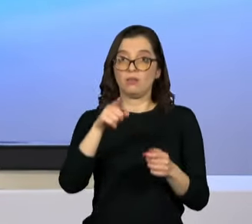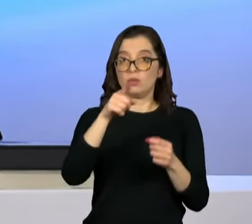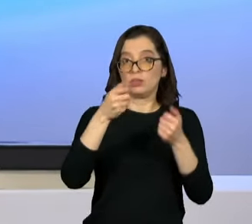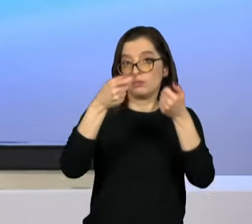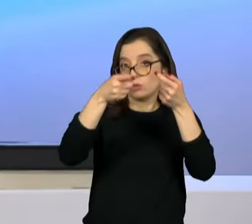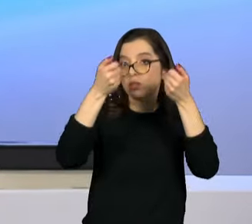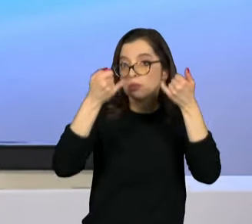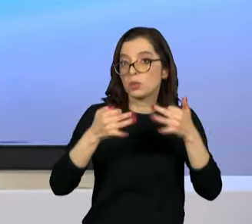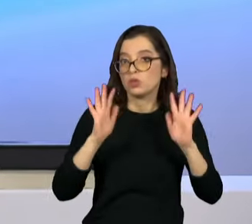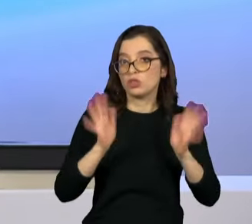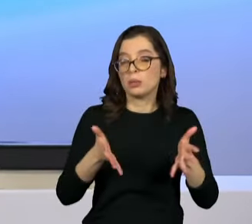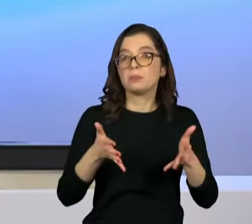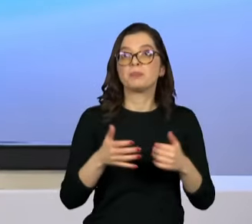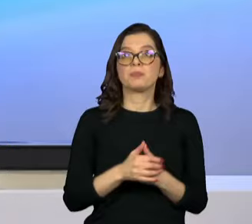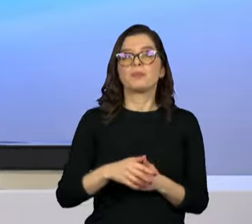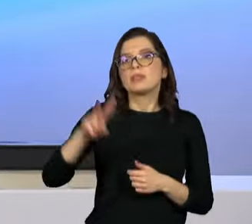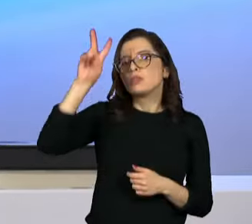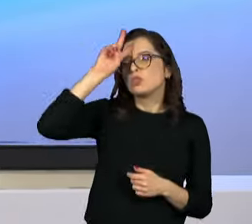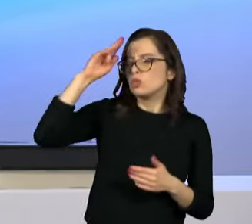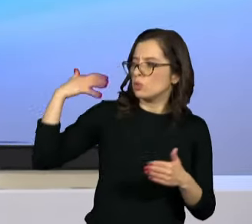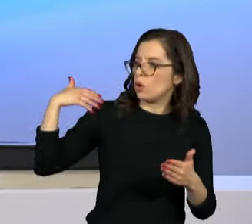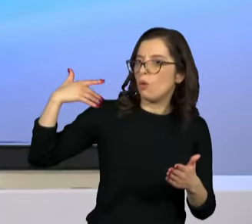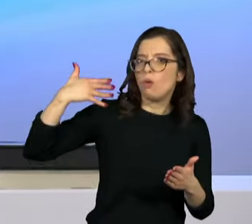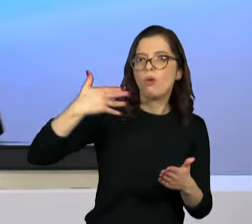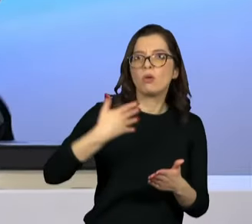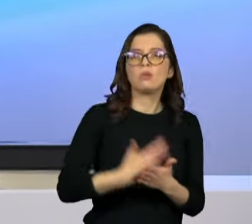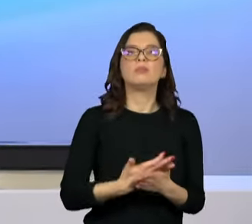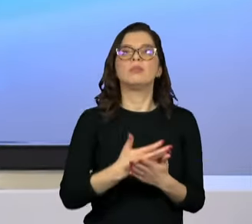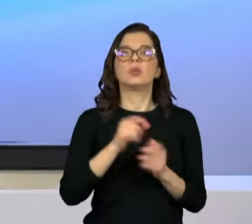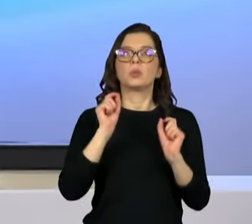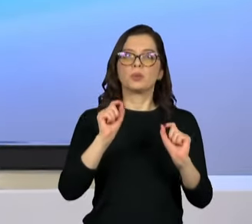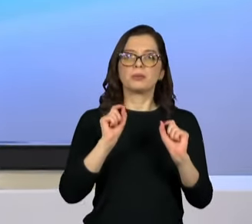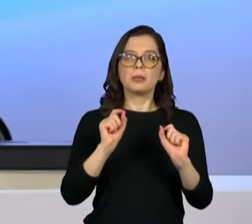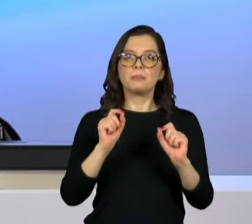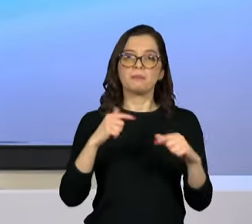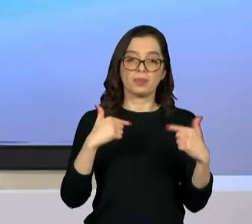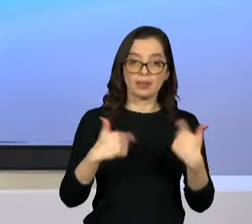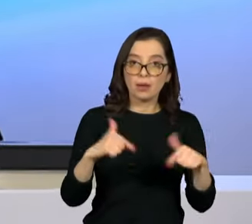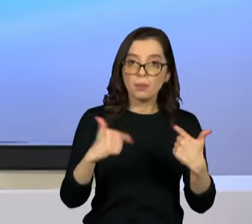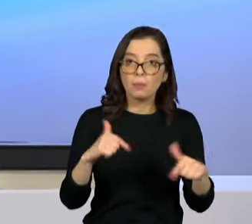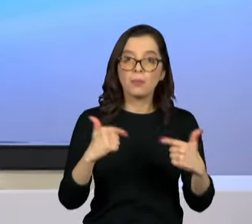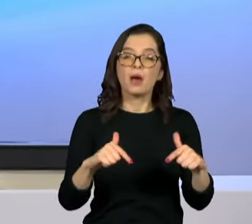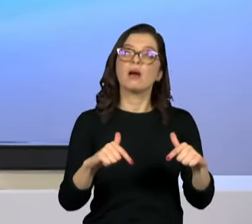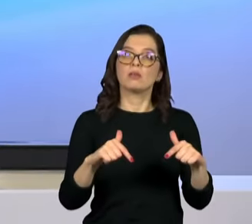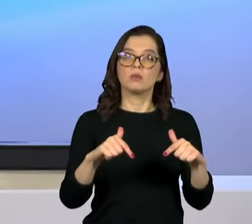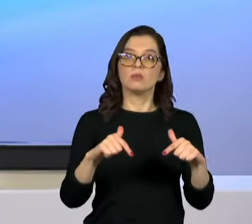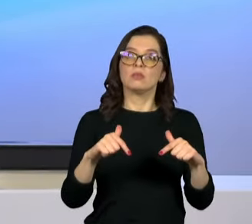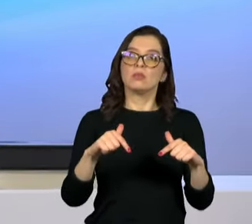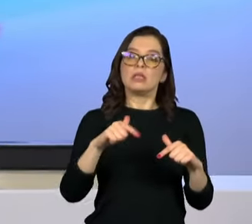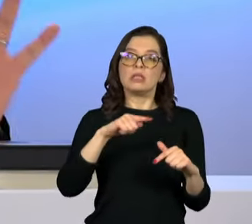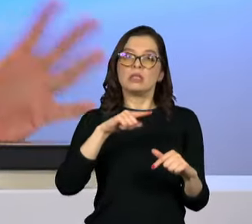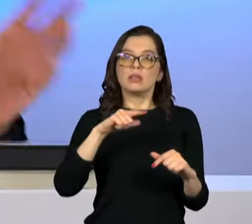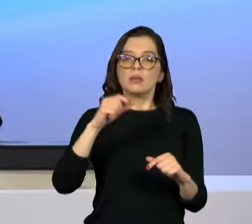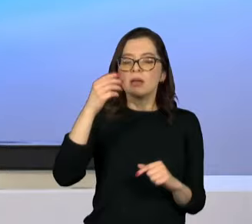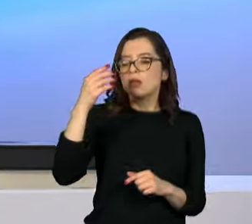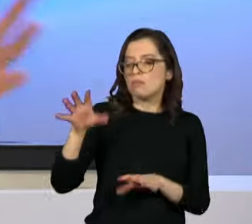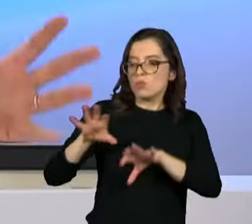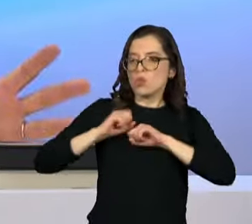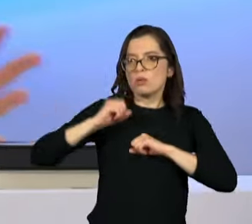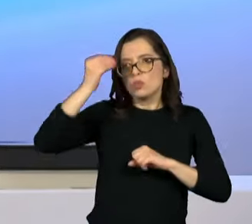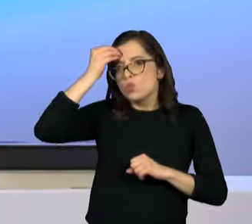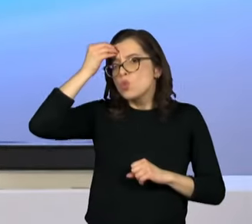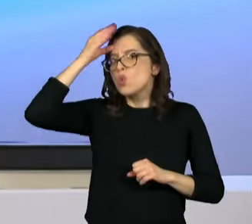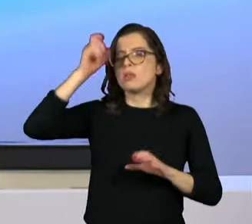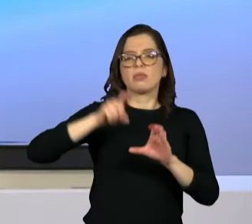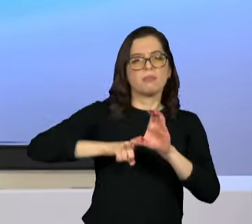gente abandona a ideia de trabalho como algo que forma cidadãos virtuosos, independentes, para algo que seria fruto de um